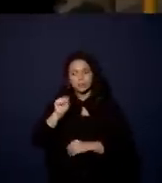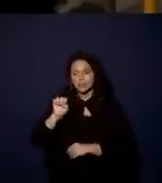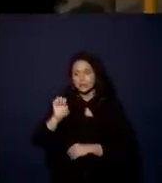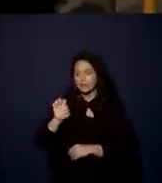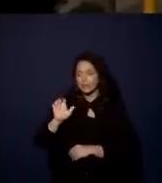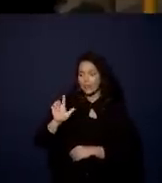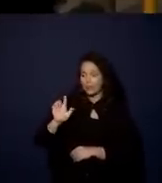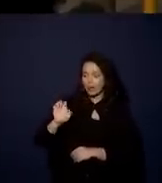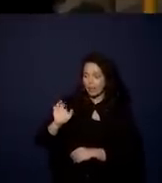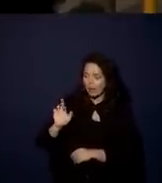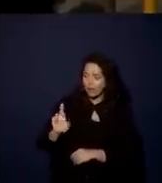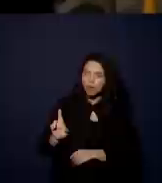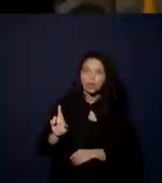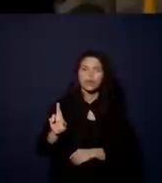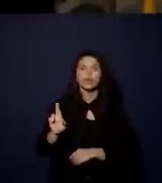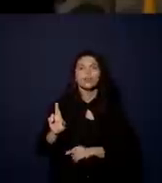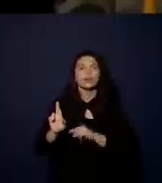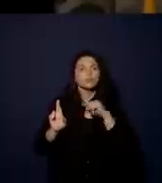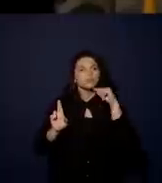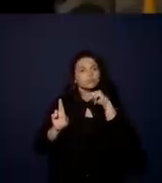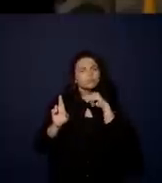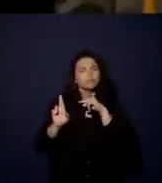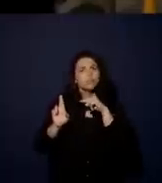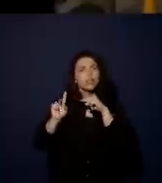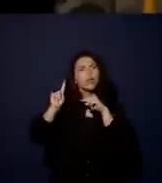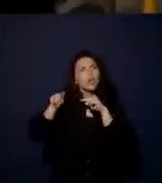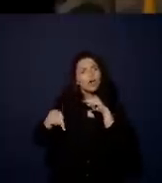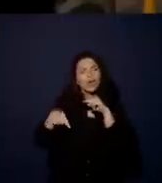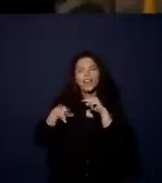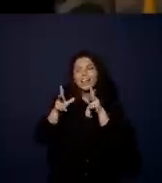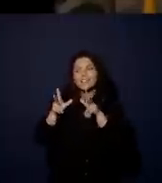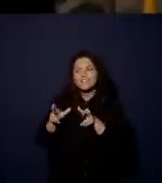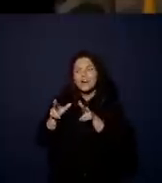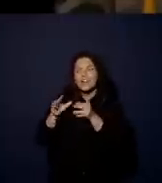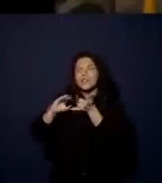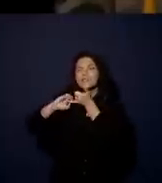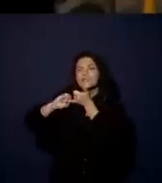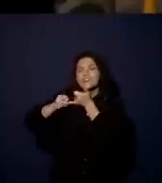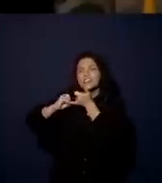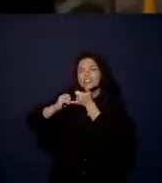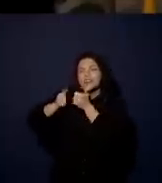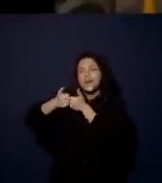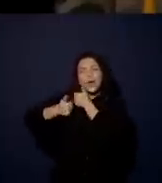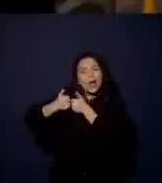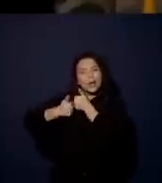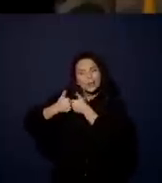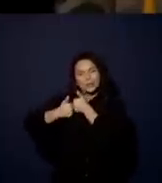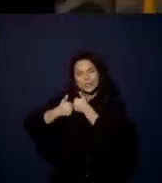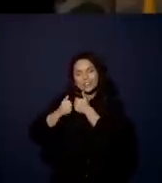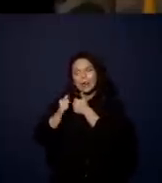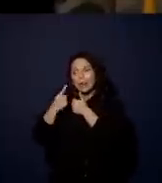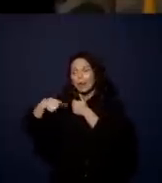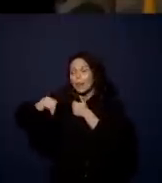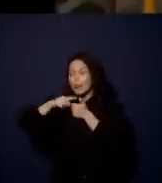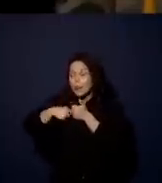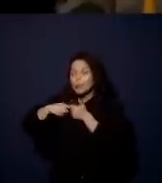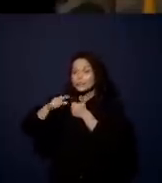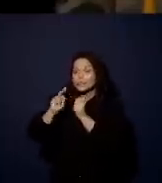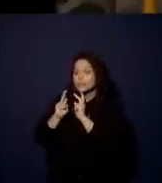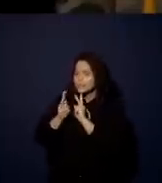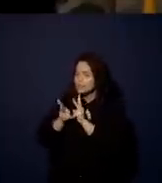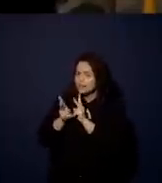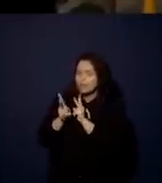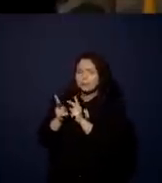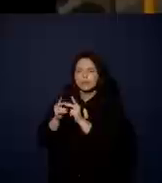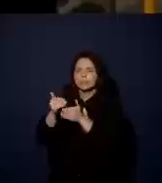nosso é o nosso dia a dia o nosso feijão com arroz desde sempre né empresa vai fazer 24 anos e nasceu